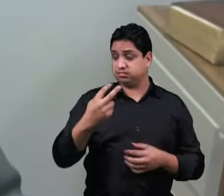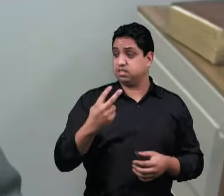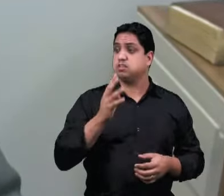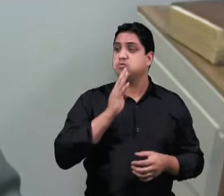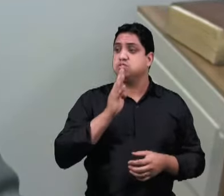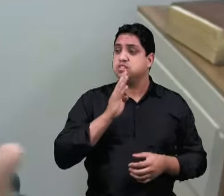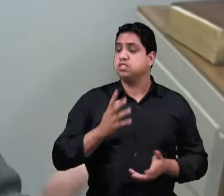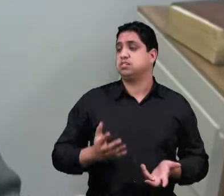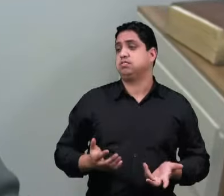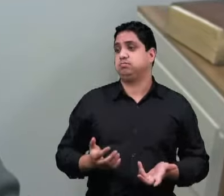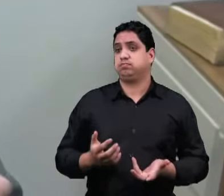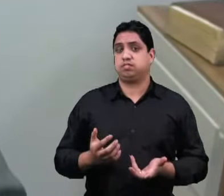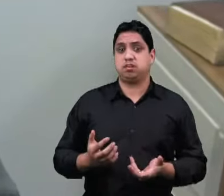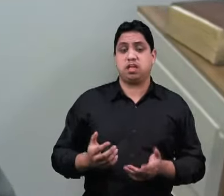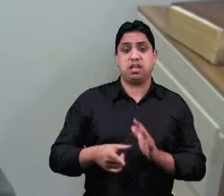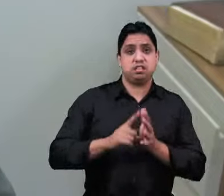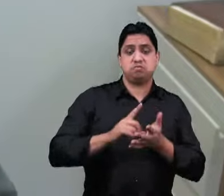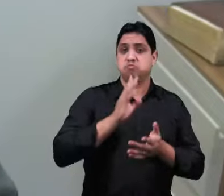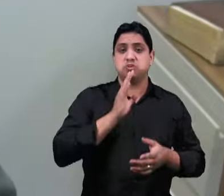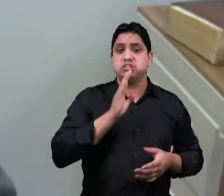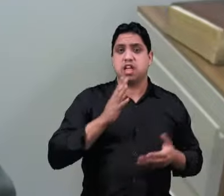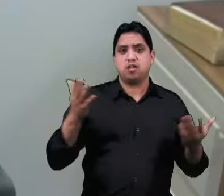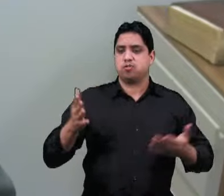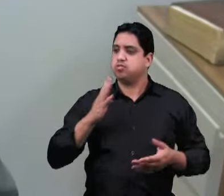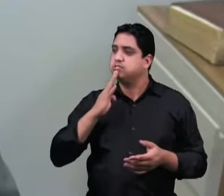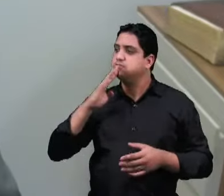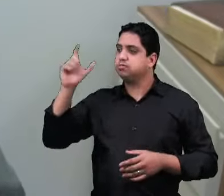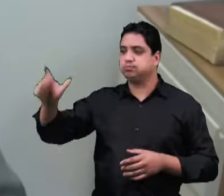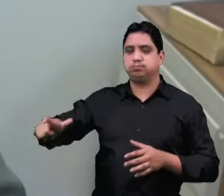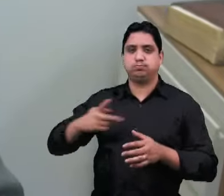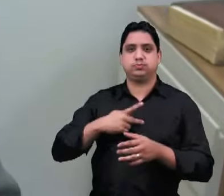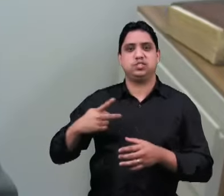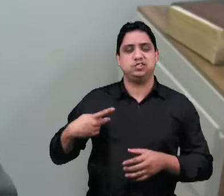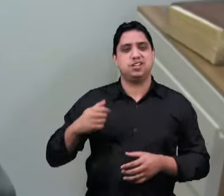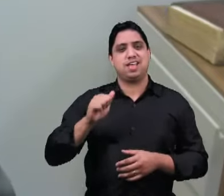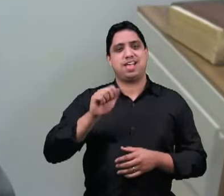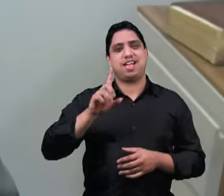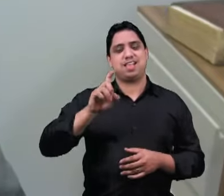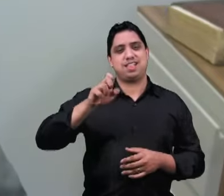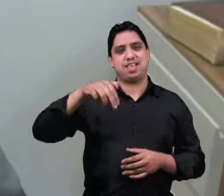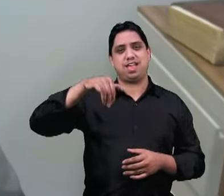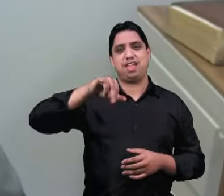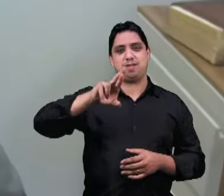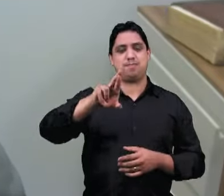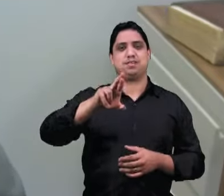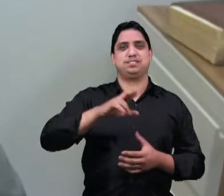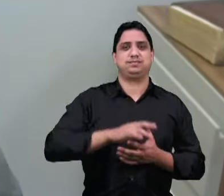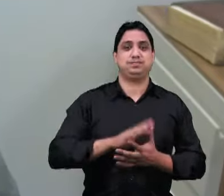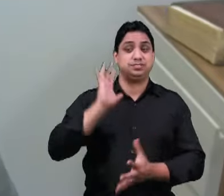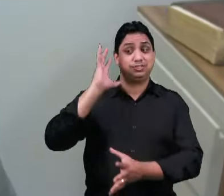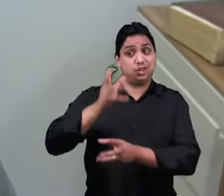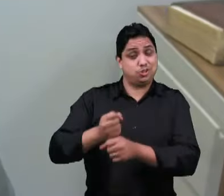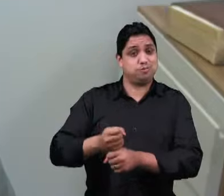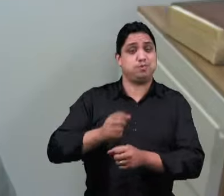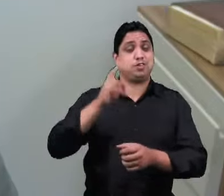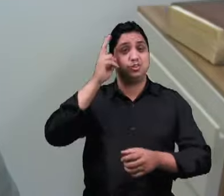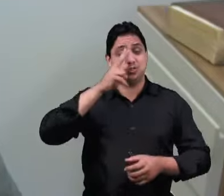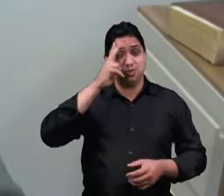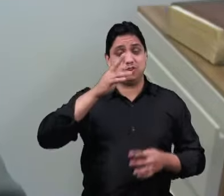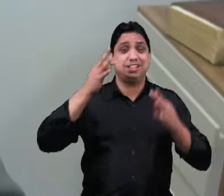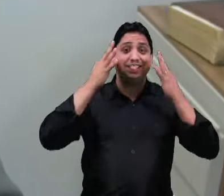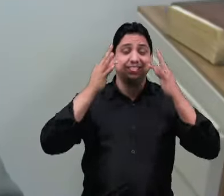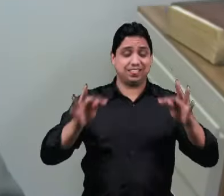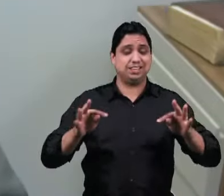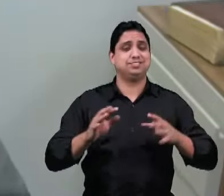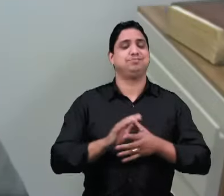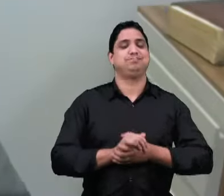conhecendo para quem não conhecia, está conhecendo agora o pastor Ademir Lodge, um pouco da sua história. Pastor, ele resumiu aqui o seu testemunho, um